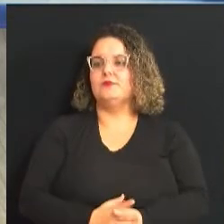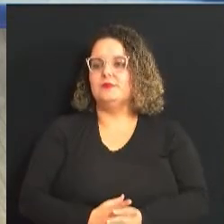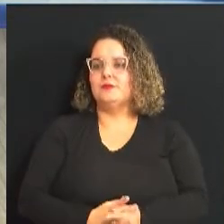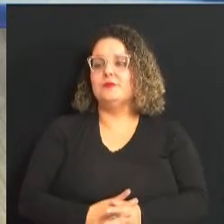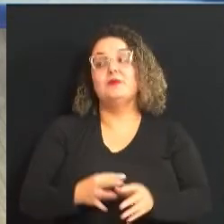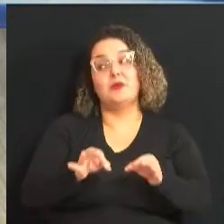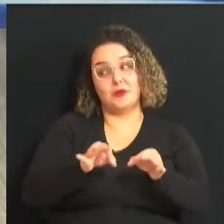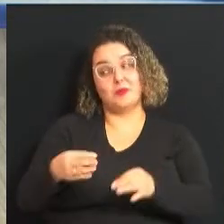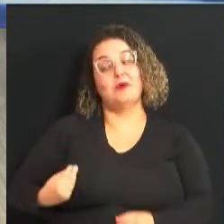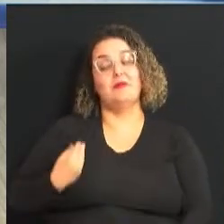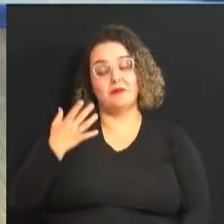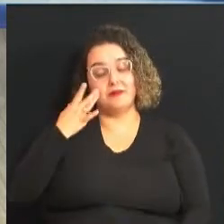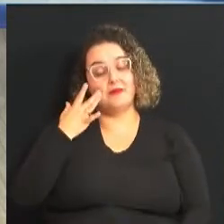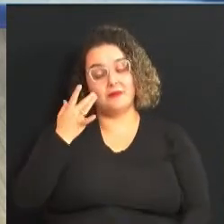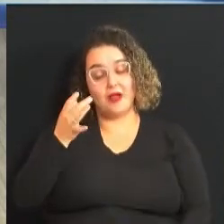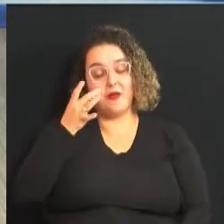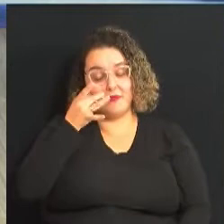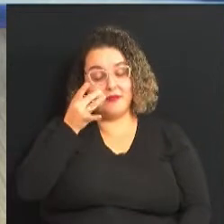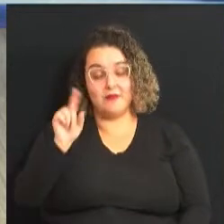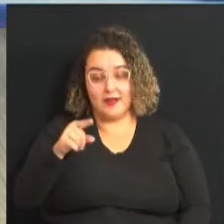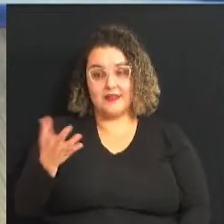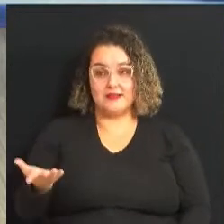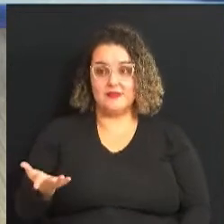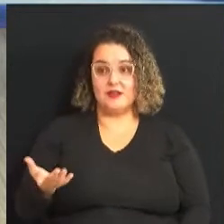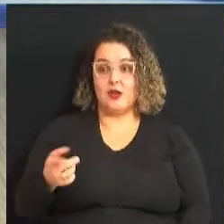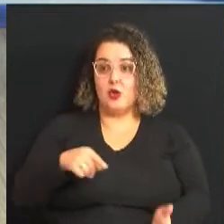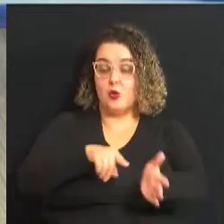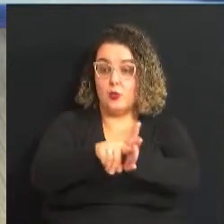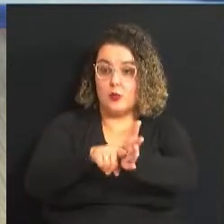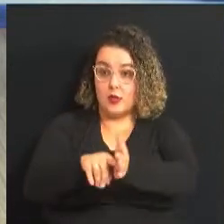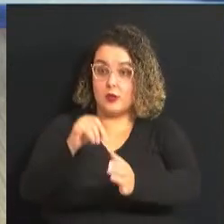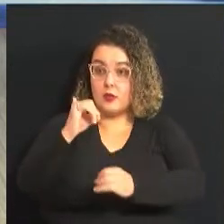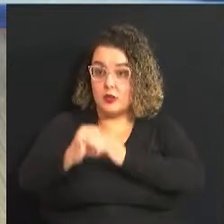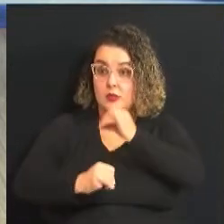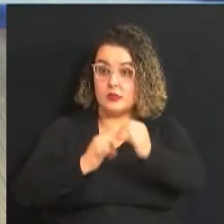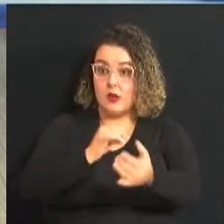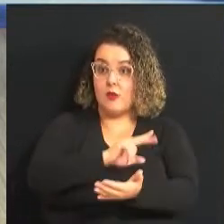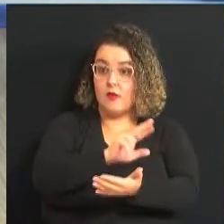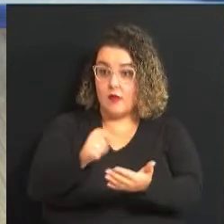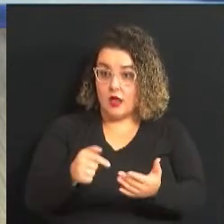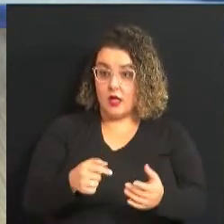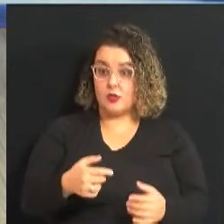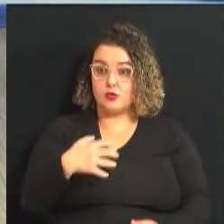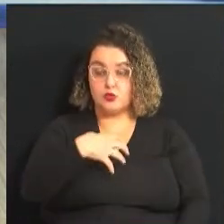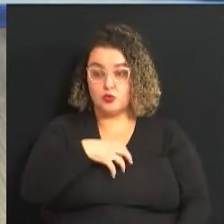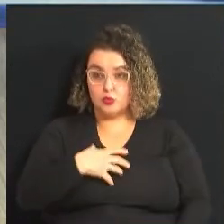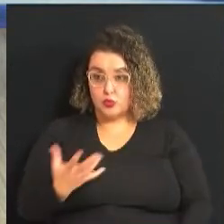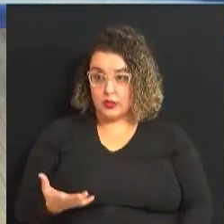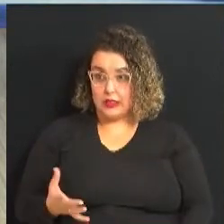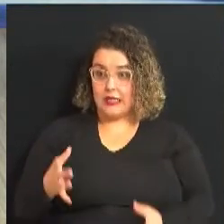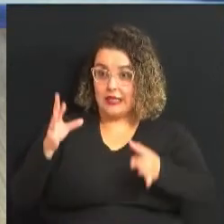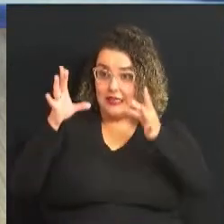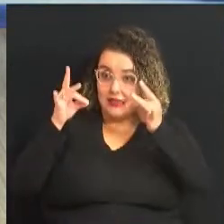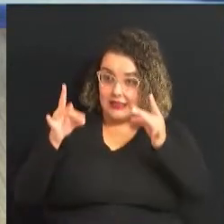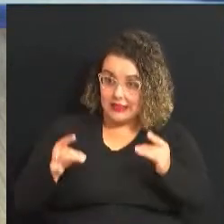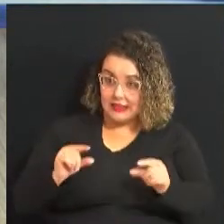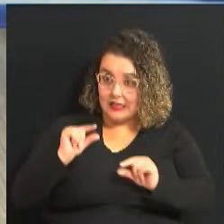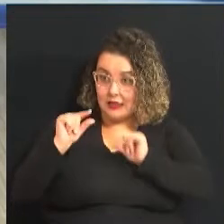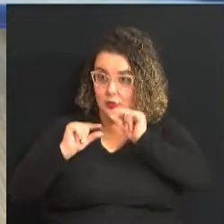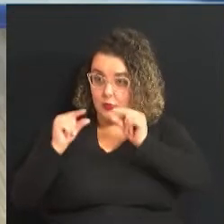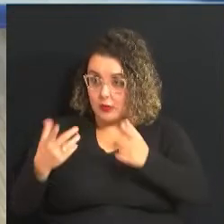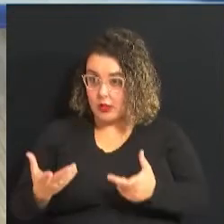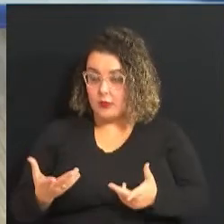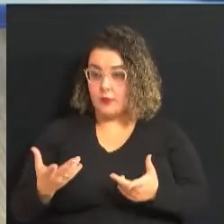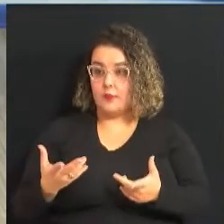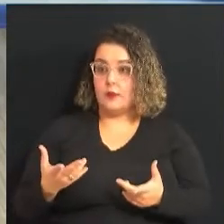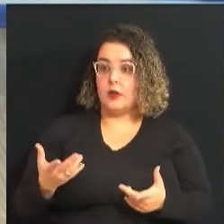pesquisando aqui na internet, como a gente já disse, né, são vários os métodos. Vamos tentar detalhar aí um pouquinho. Eu peguei alguns aqui, a senhora me